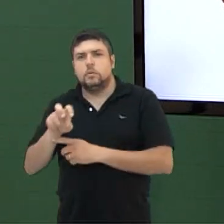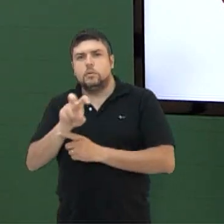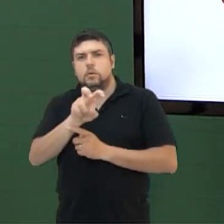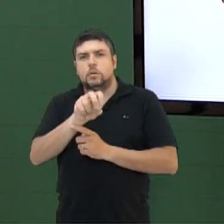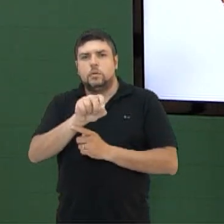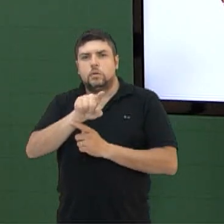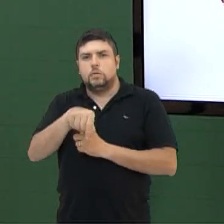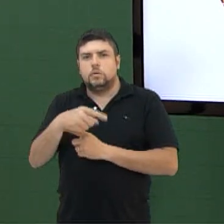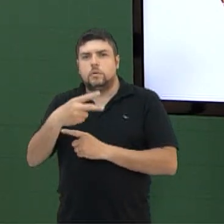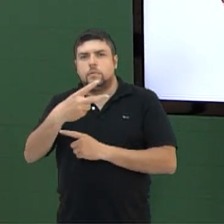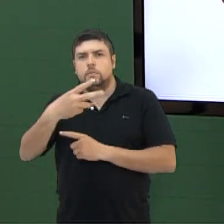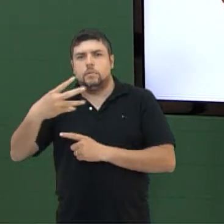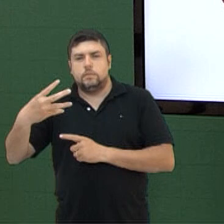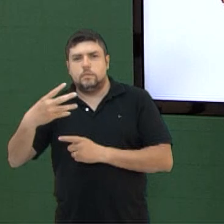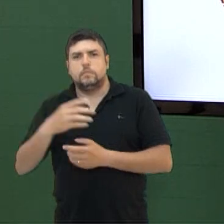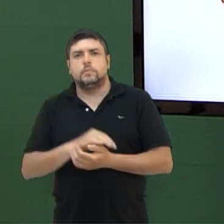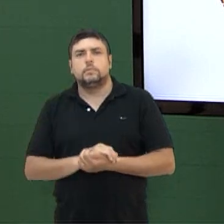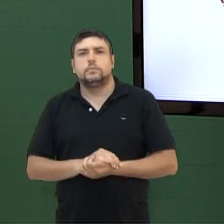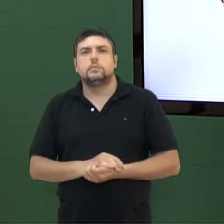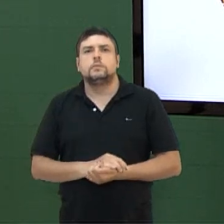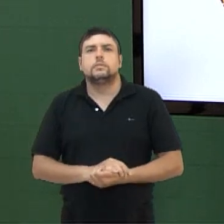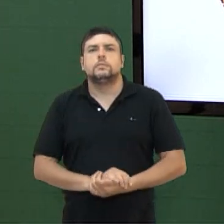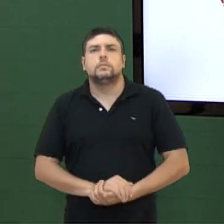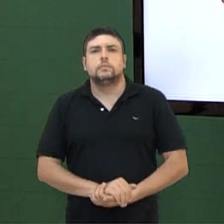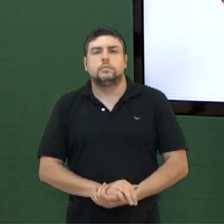centímetros. Então, o comprimento